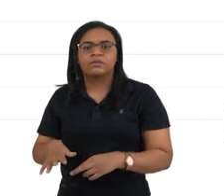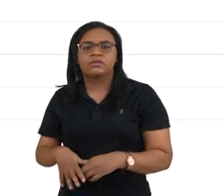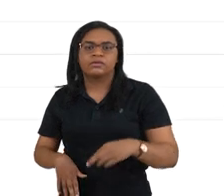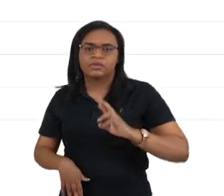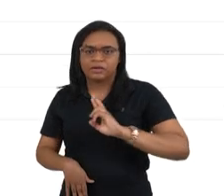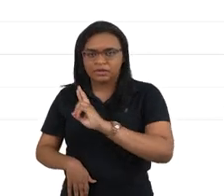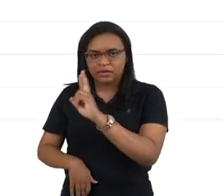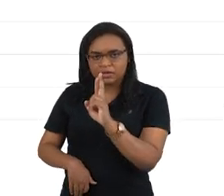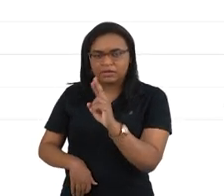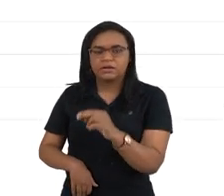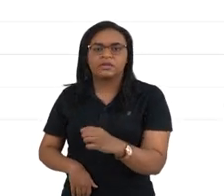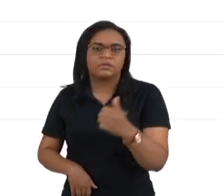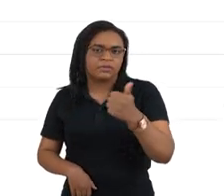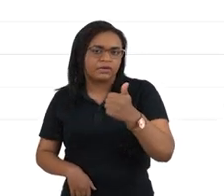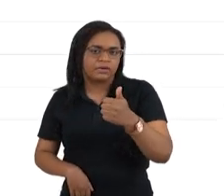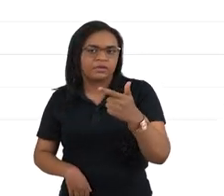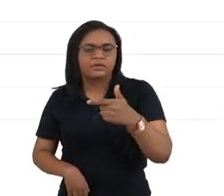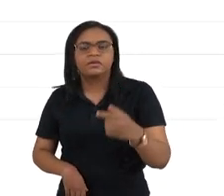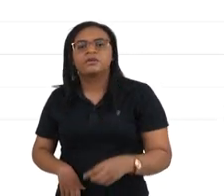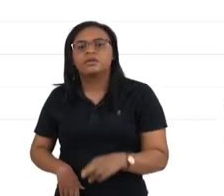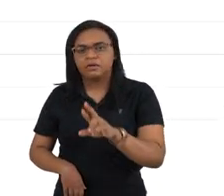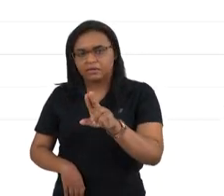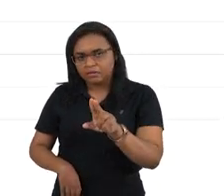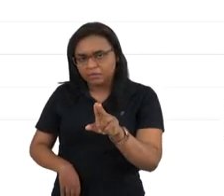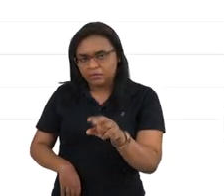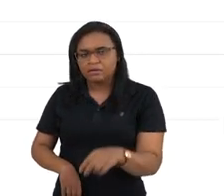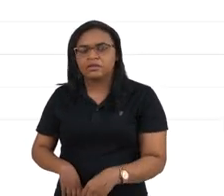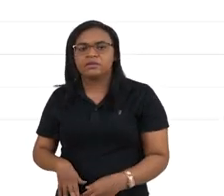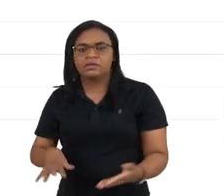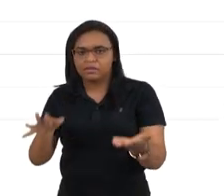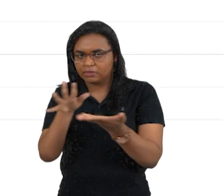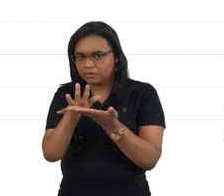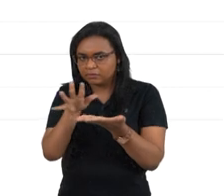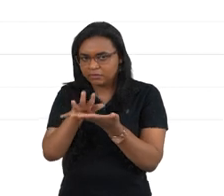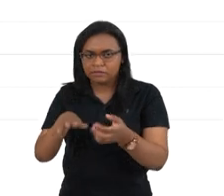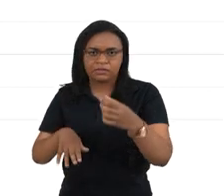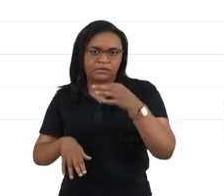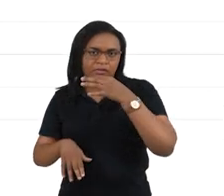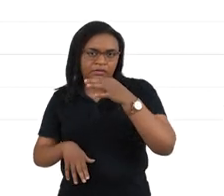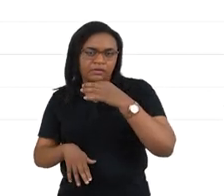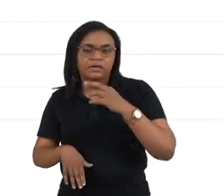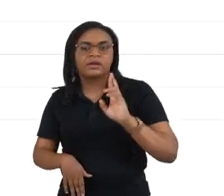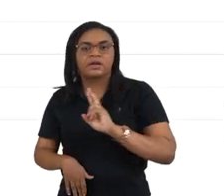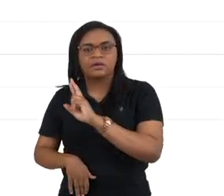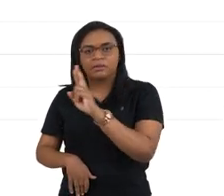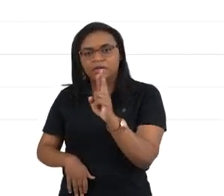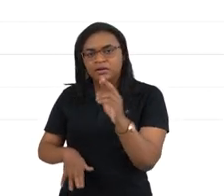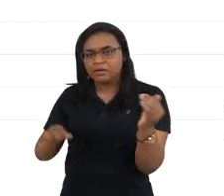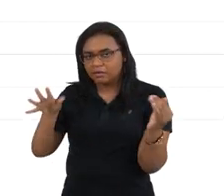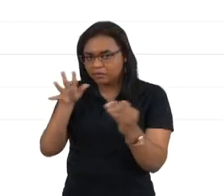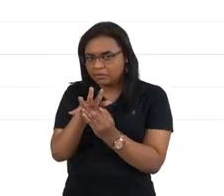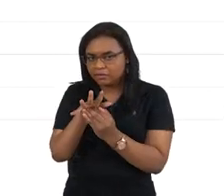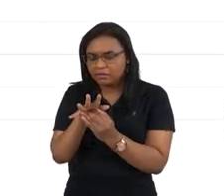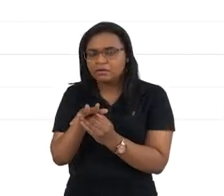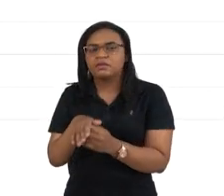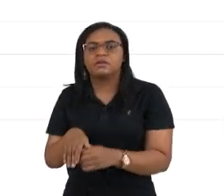ser semelhantes. Requisito multiplicado por fruto e dividido por argumento é o produto. Então, gente, aí ele tinha a